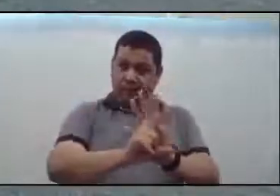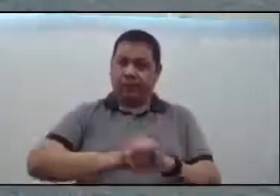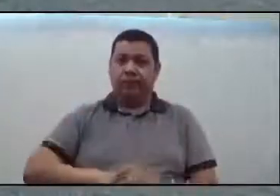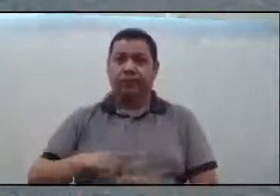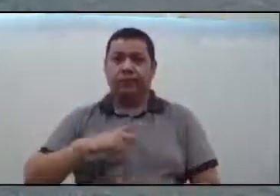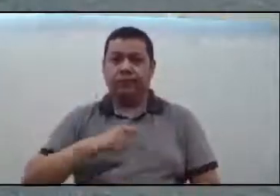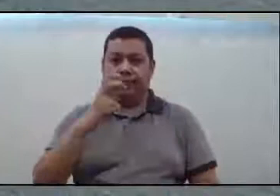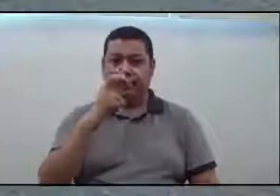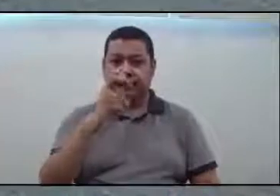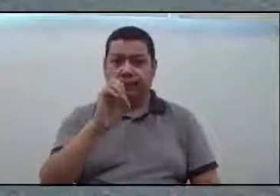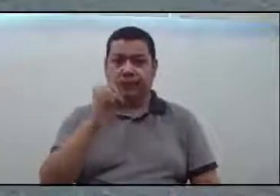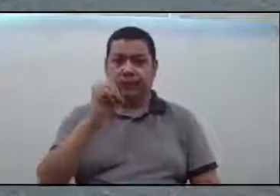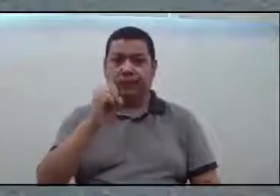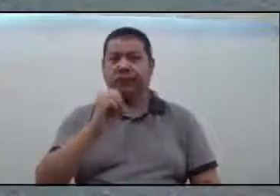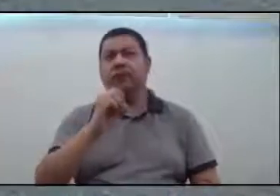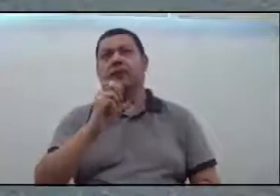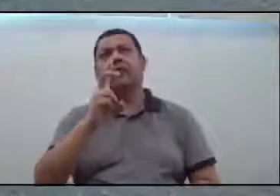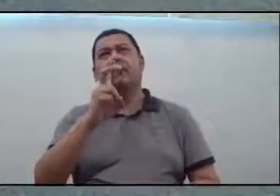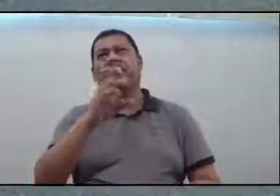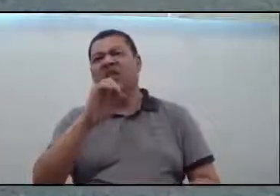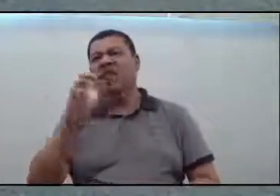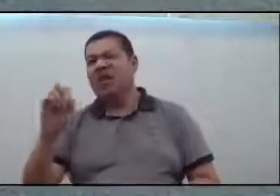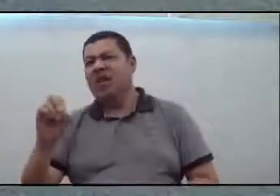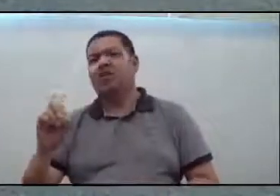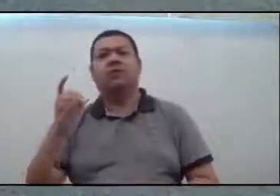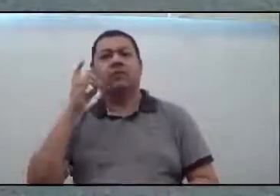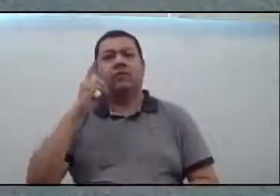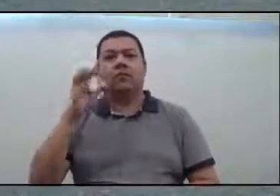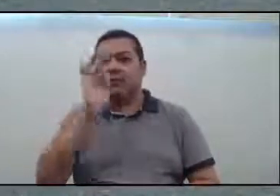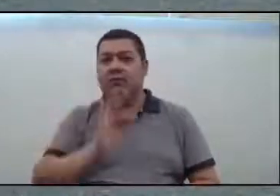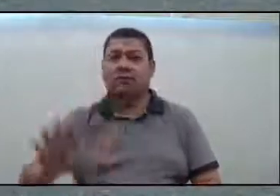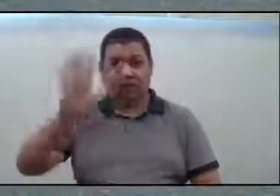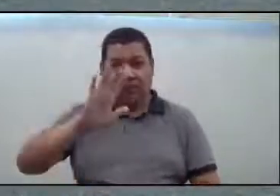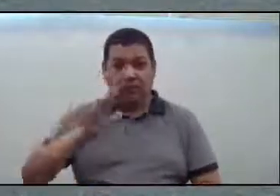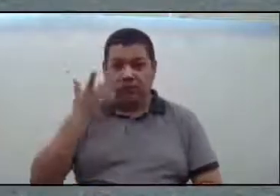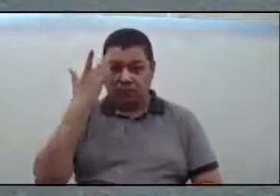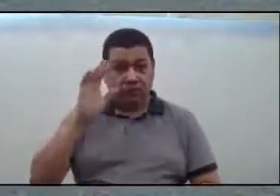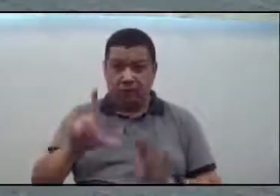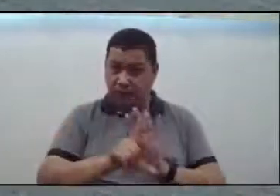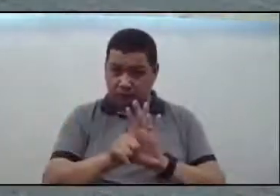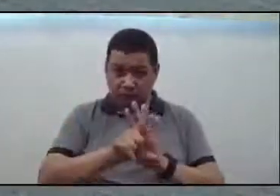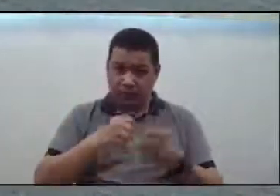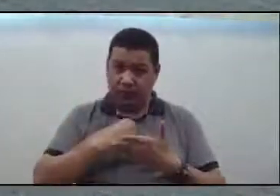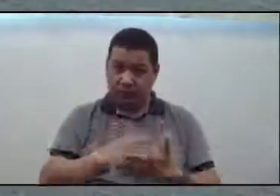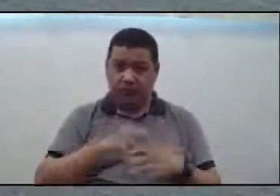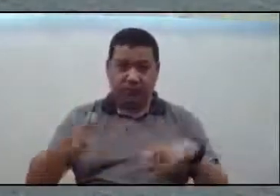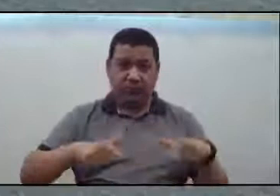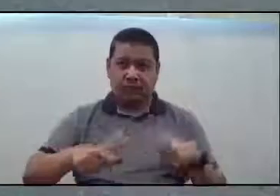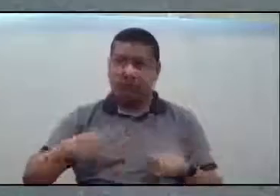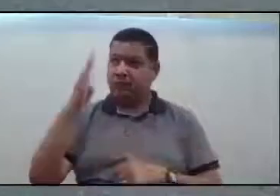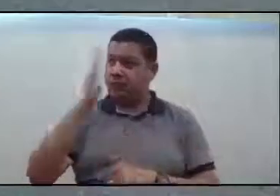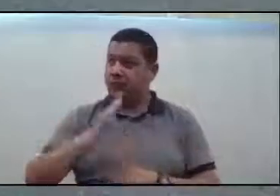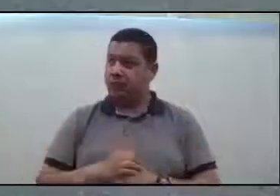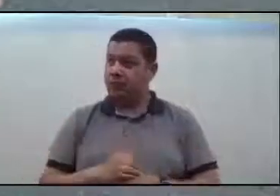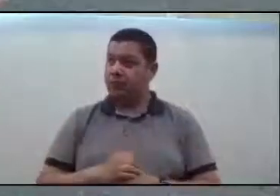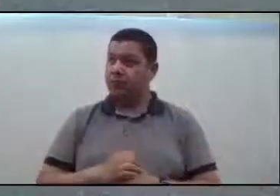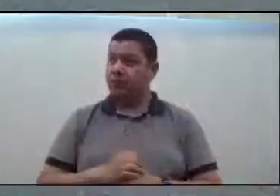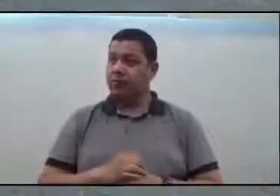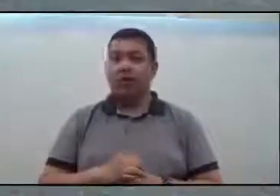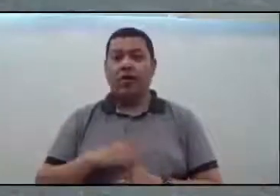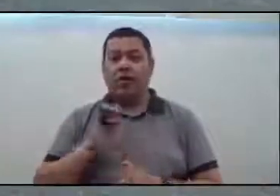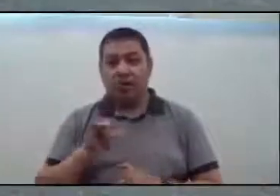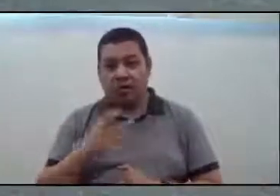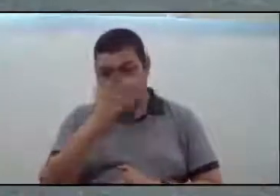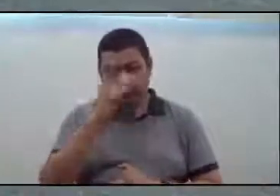deputados federais, não souberam ainda fazer uma lei para beneficiar os trabalhadores do Brasil? Será que eles querem ver o povo